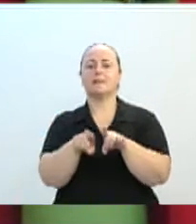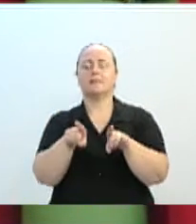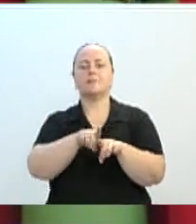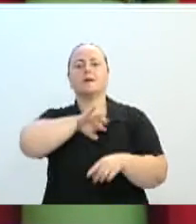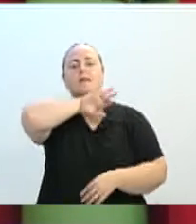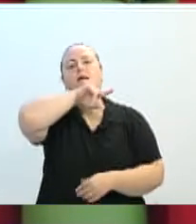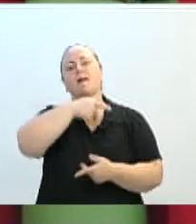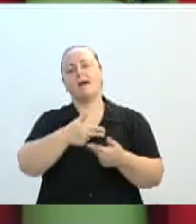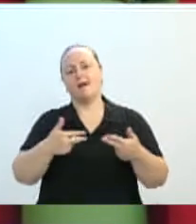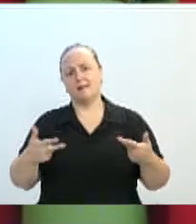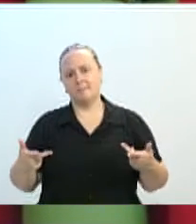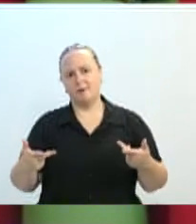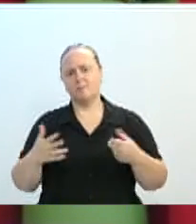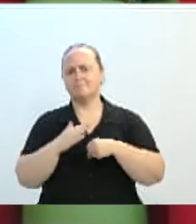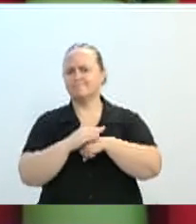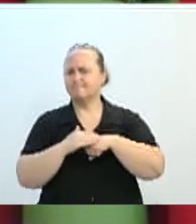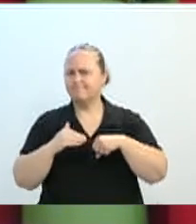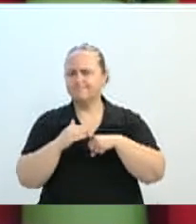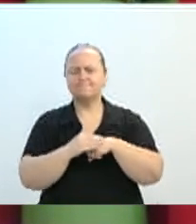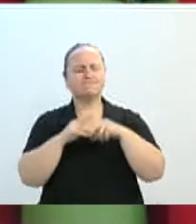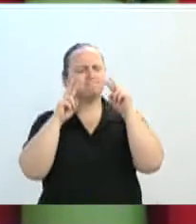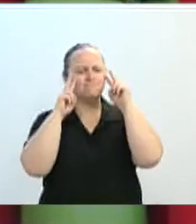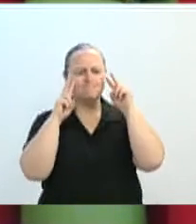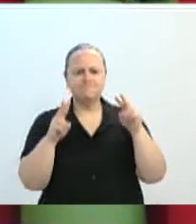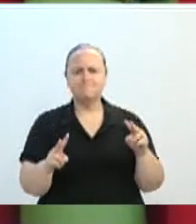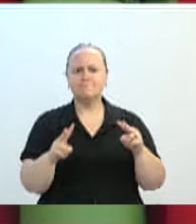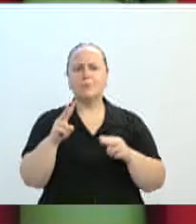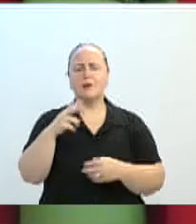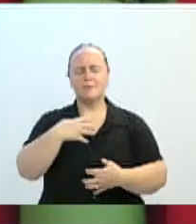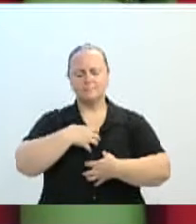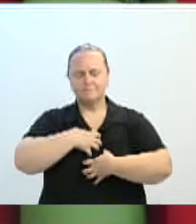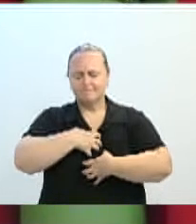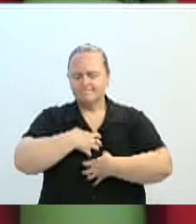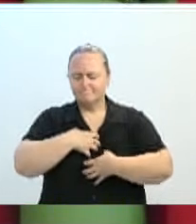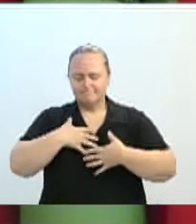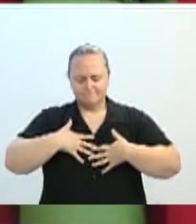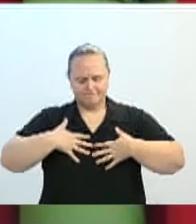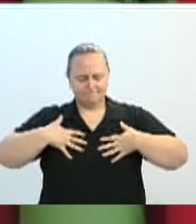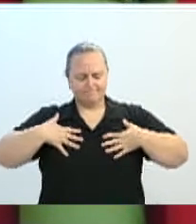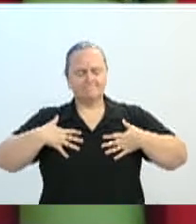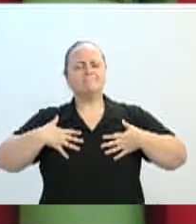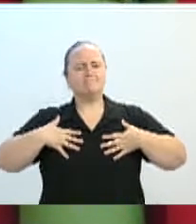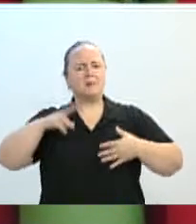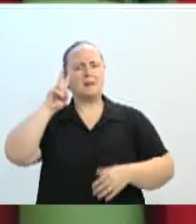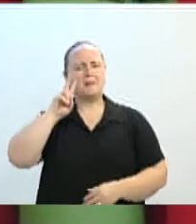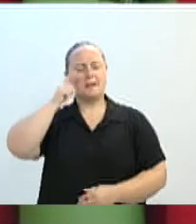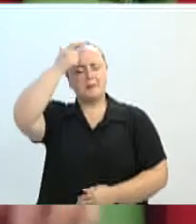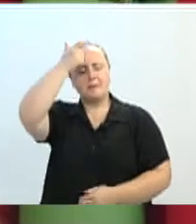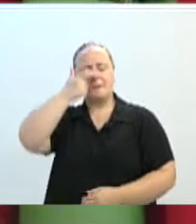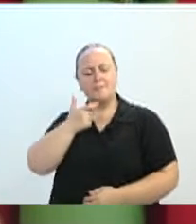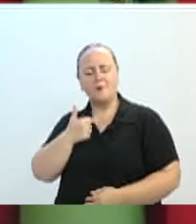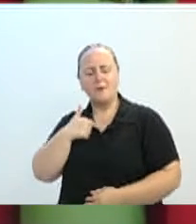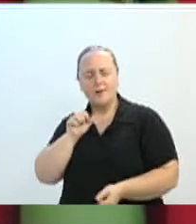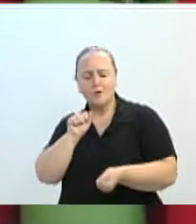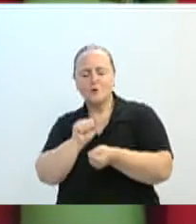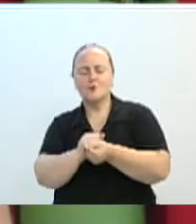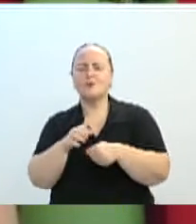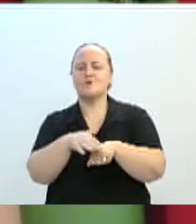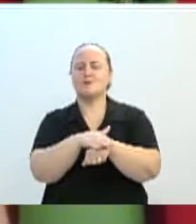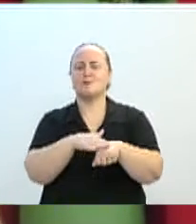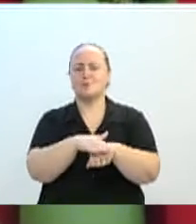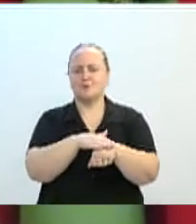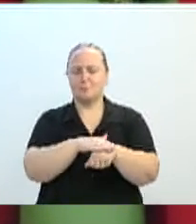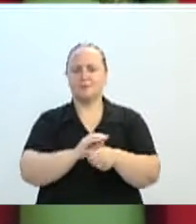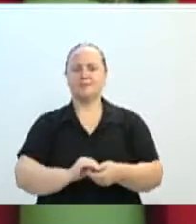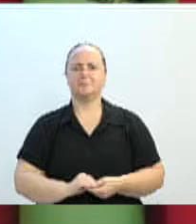reconhecimento meu carinho EA minha honra o sido lembrado e ter participado dessa conversa dessa construção Falando nisso também quero